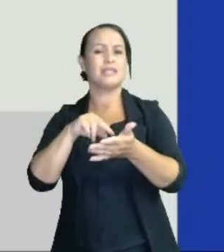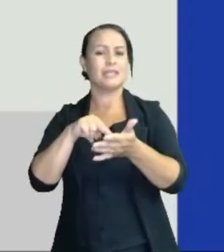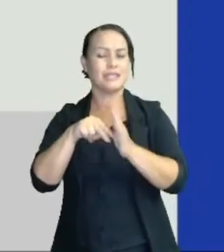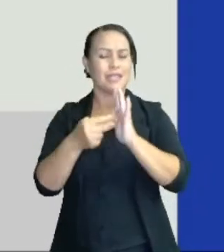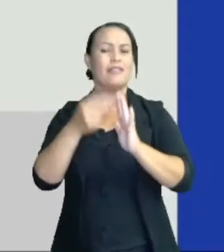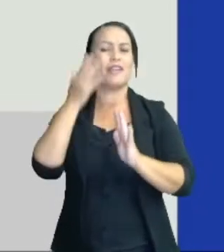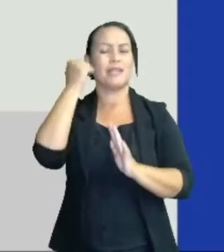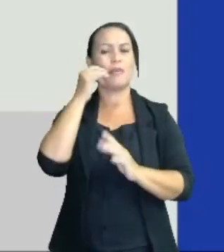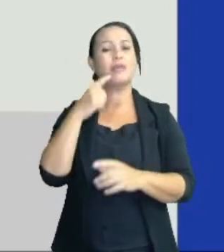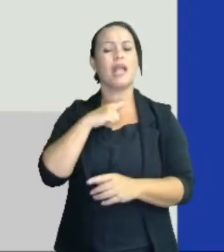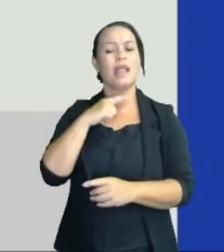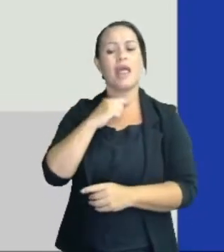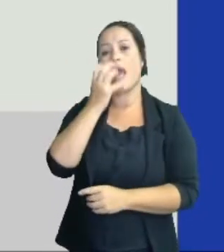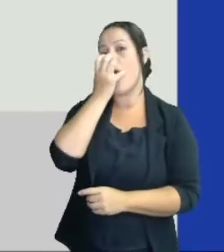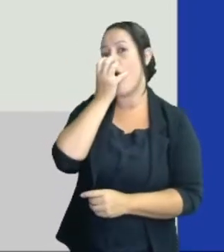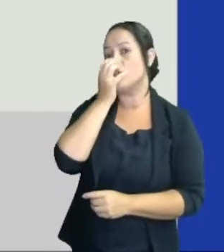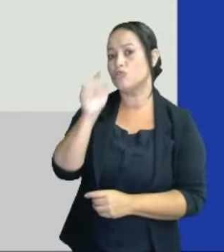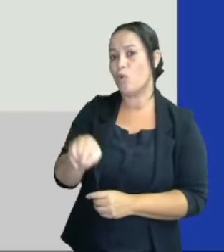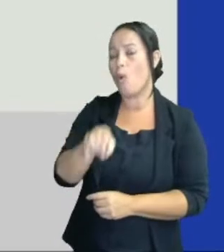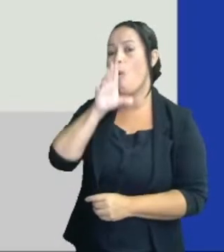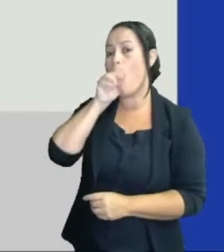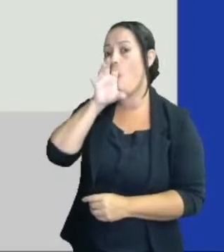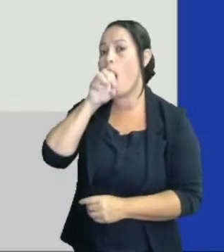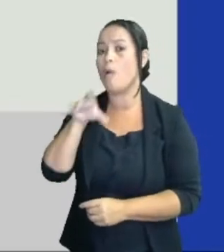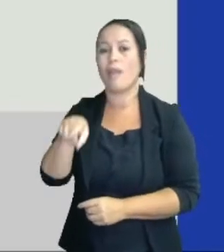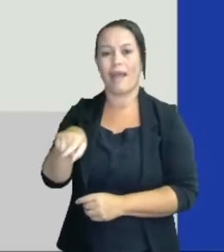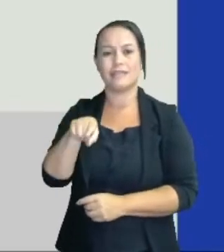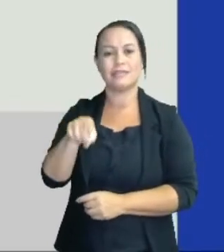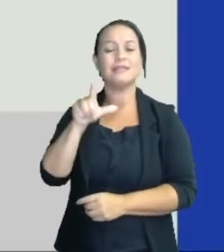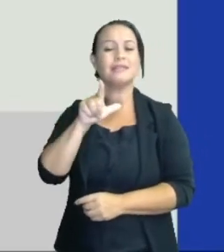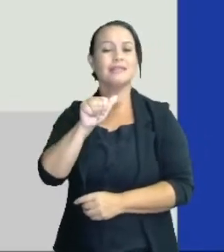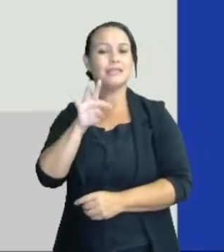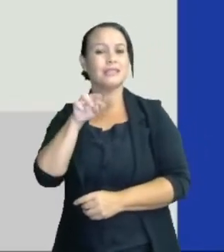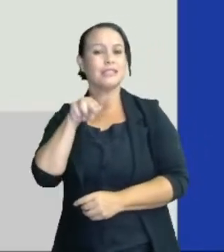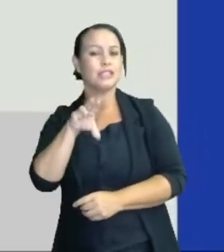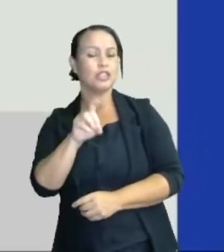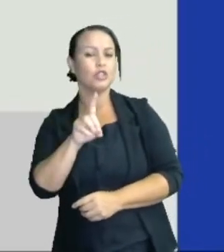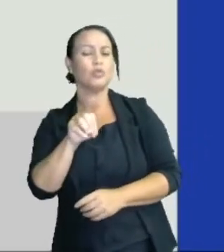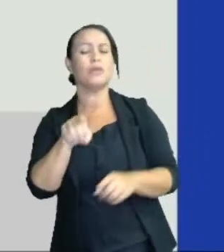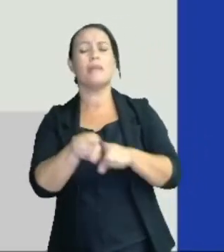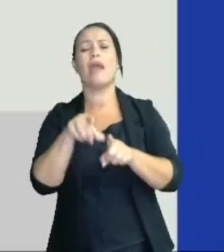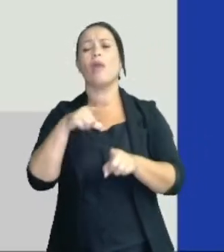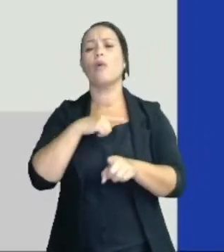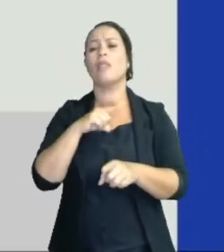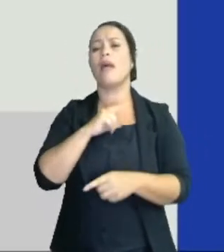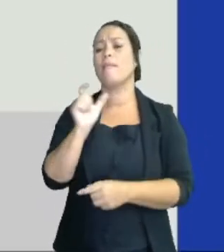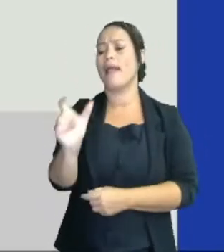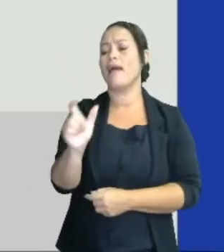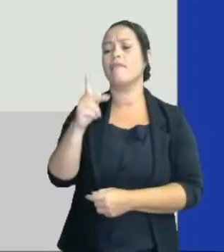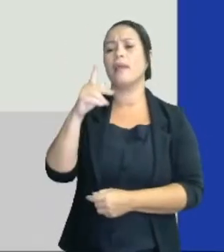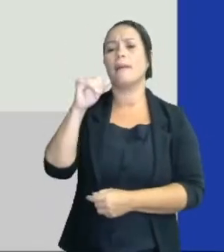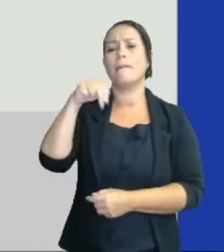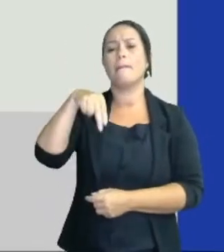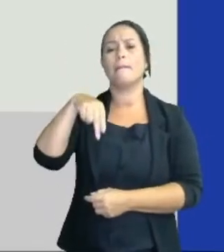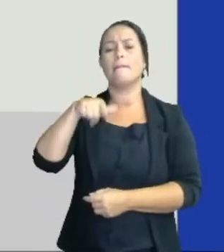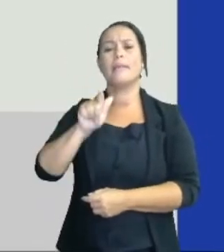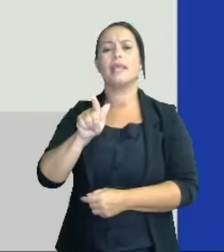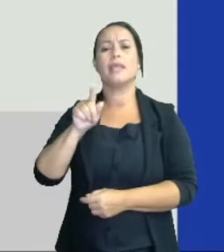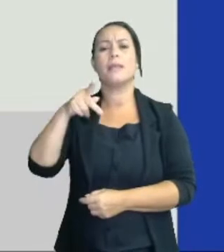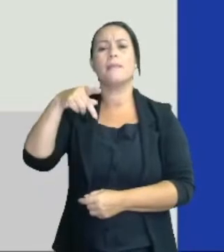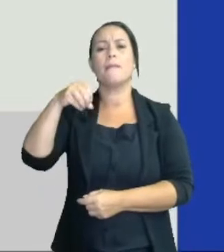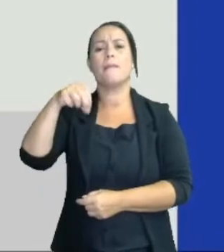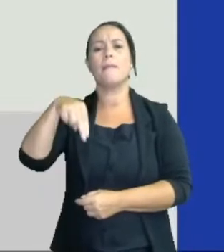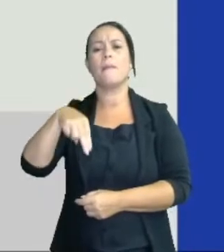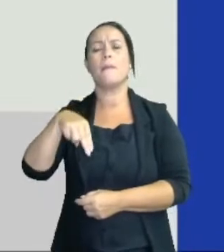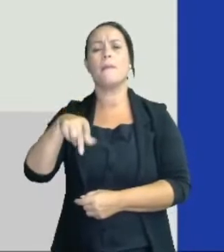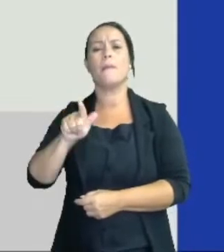que tem algum cachorro latindo. Quando aparece ping-pong, é o pinguinho caindo, o